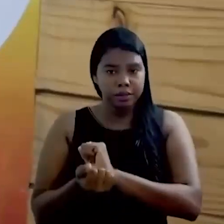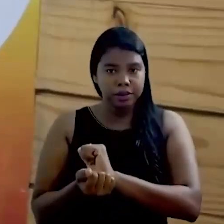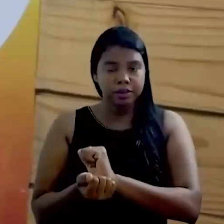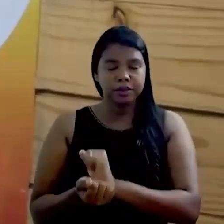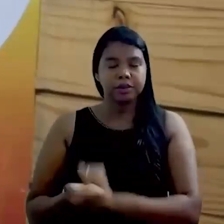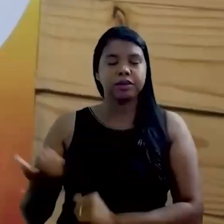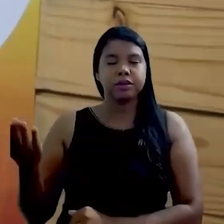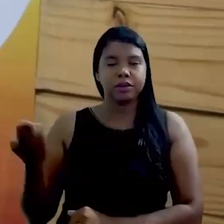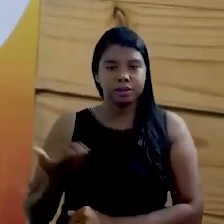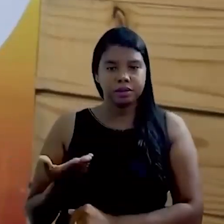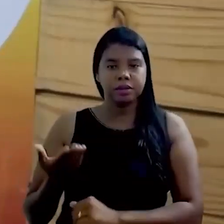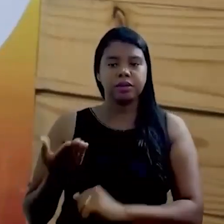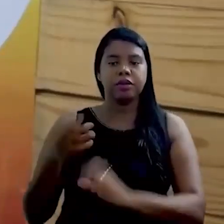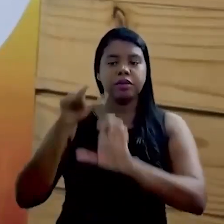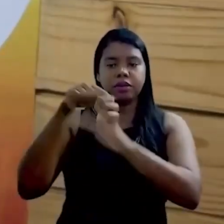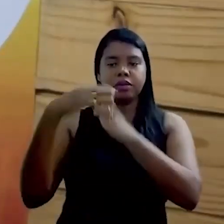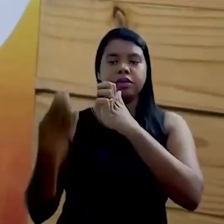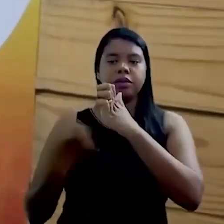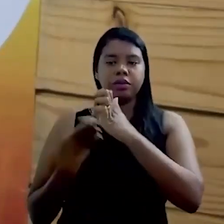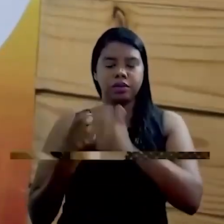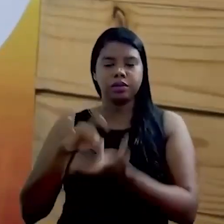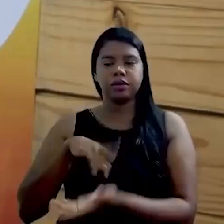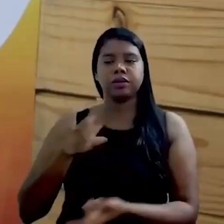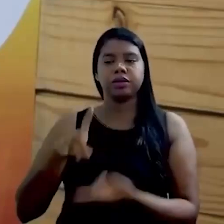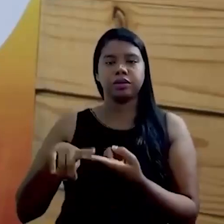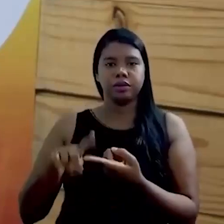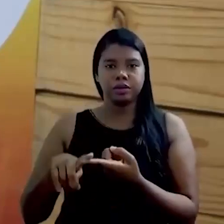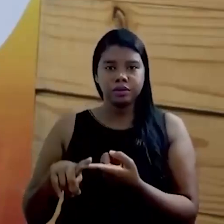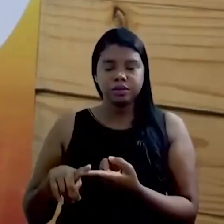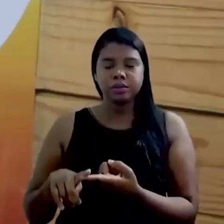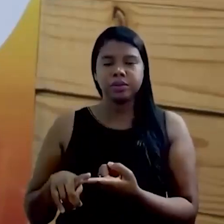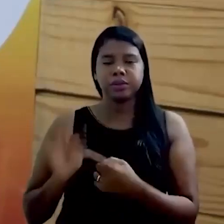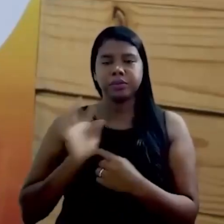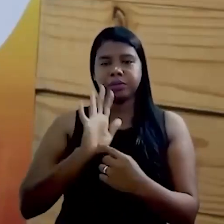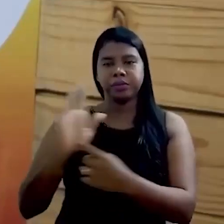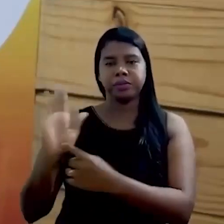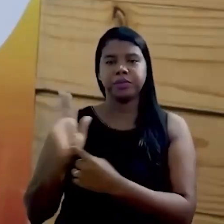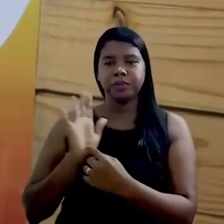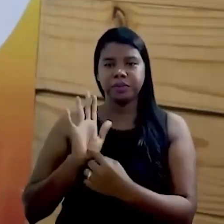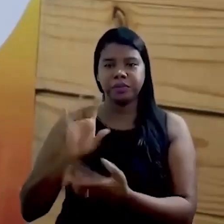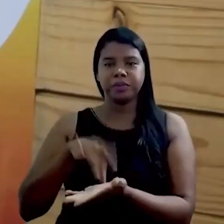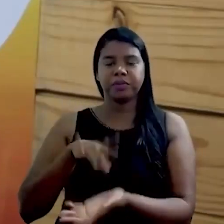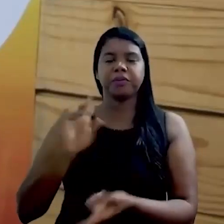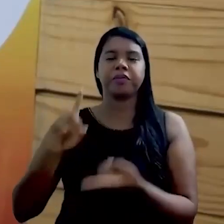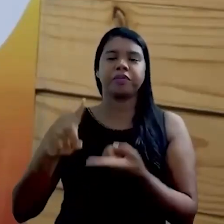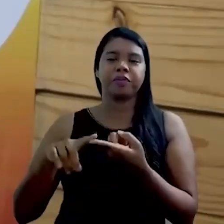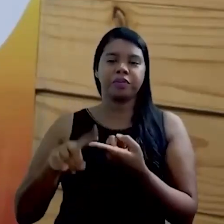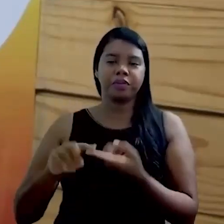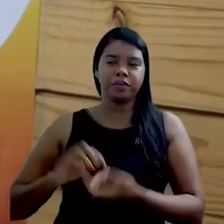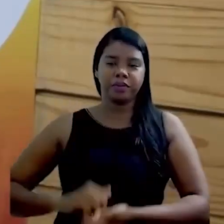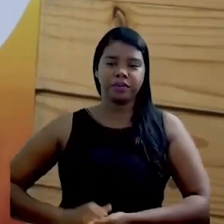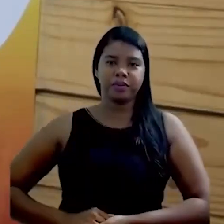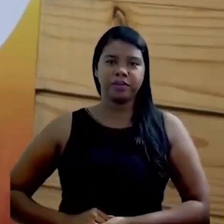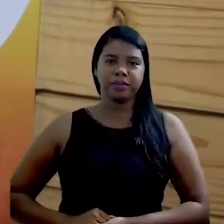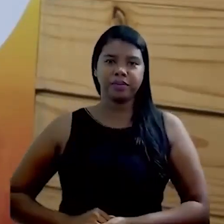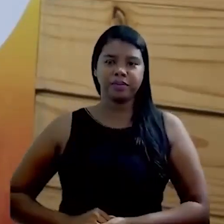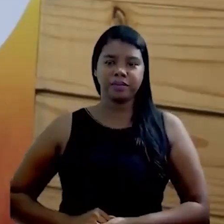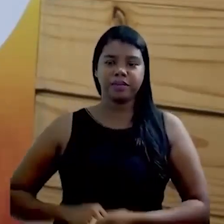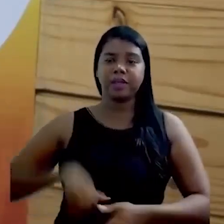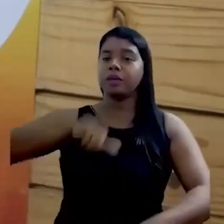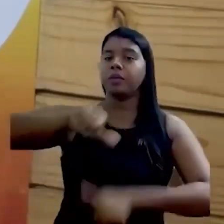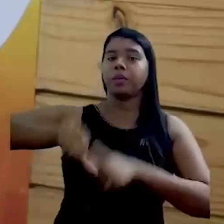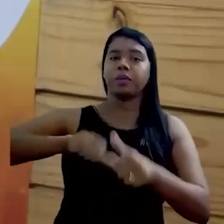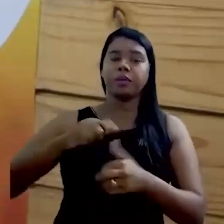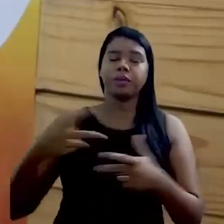marketing delas, como elas pensam nos produtos. Né? Então, nesse posicionamento, eles estão